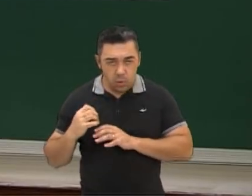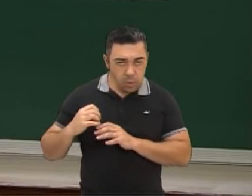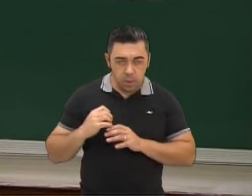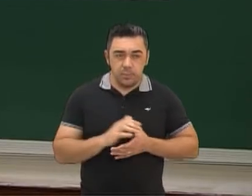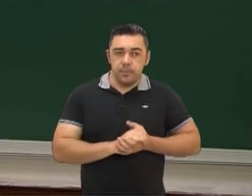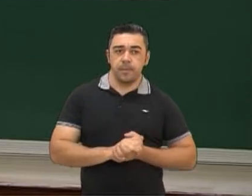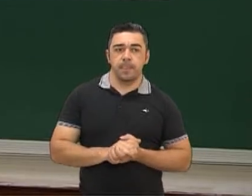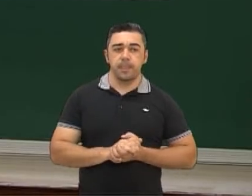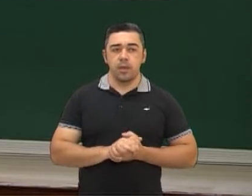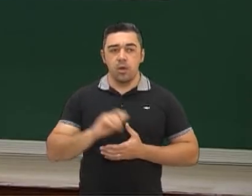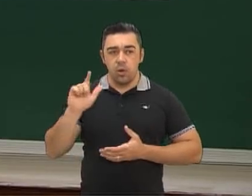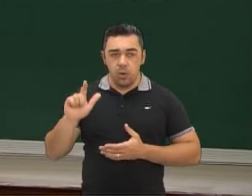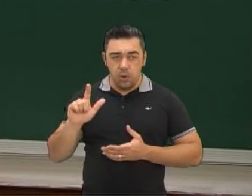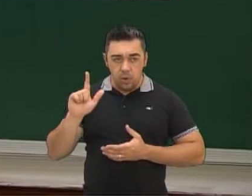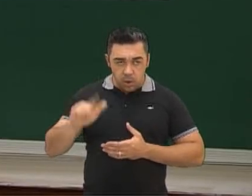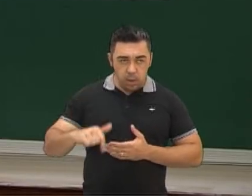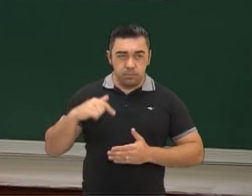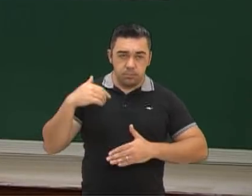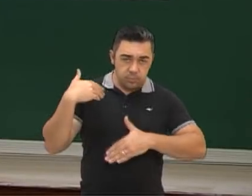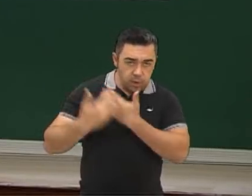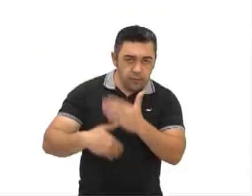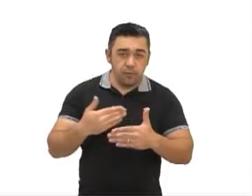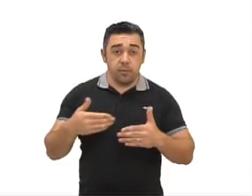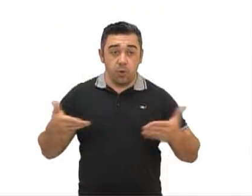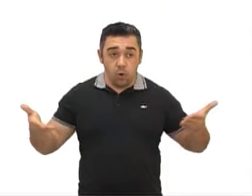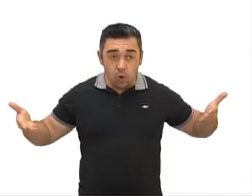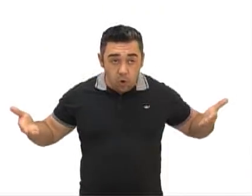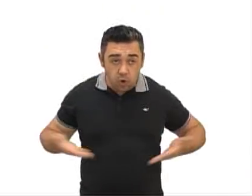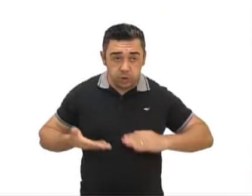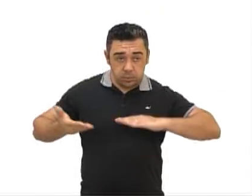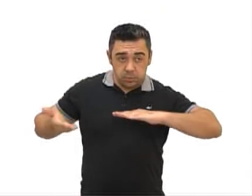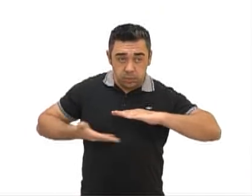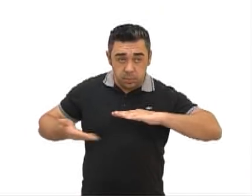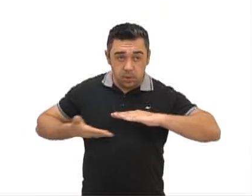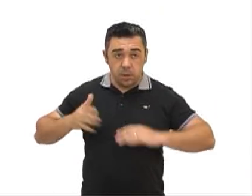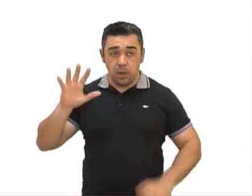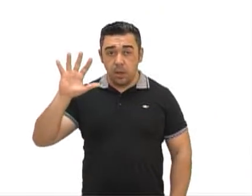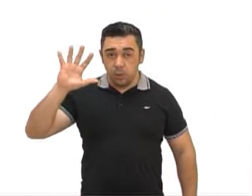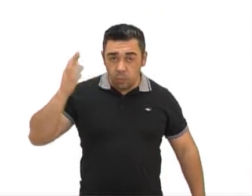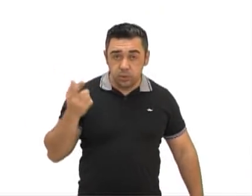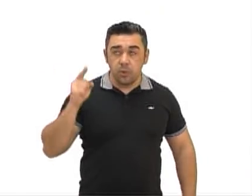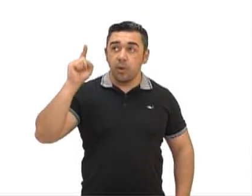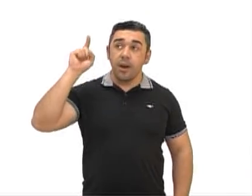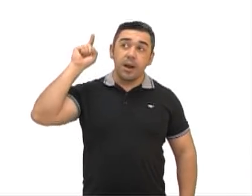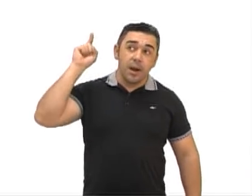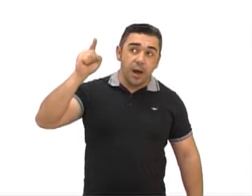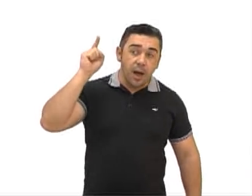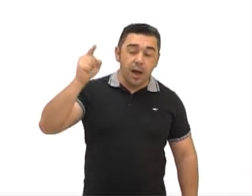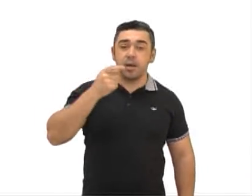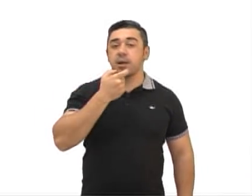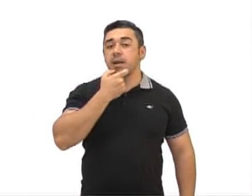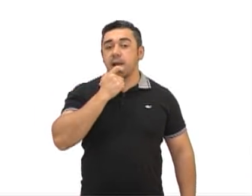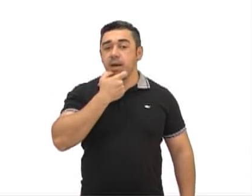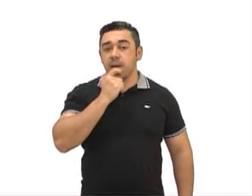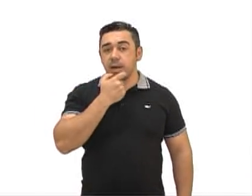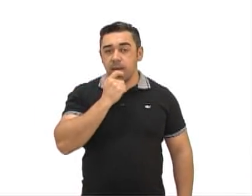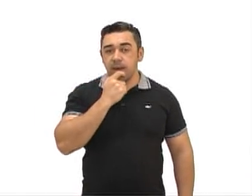O desenvolvimento do rugby moderno ocorreu lá na Inglaterra, mesmo país